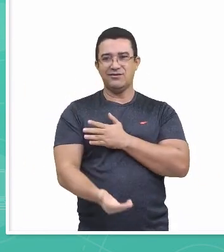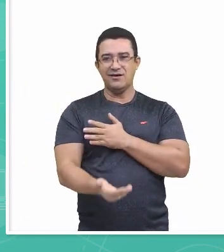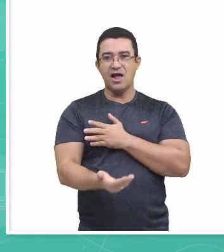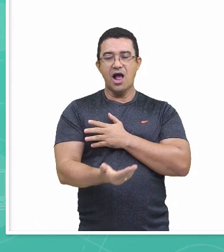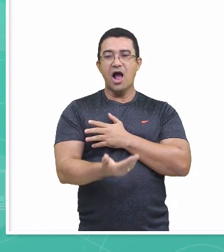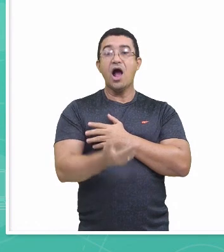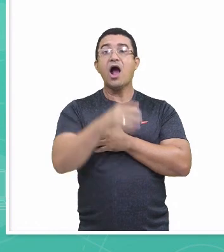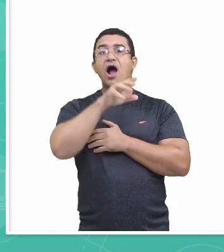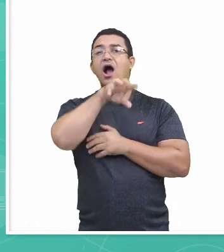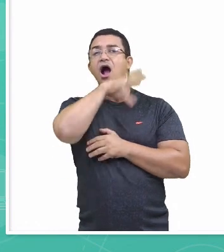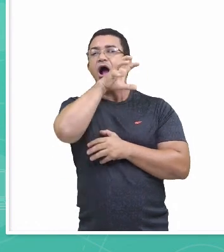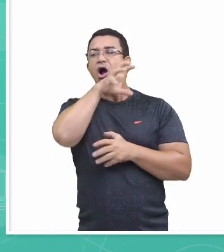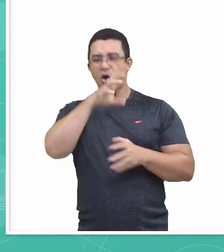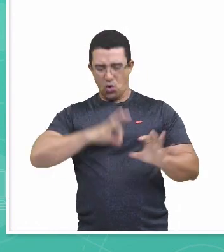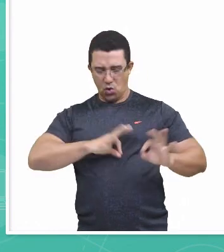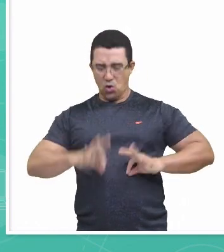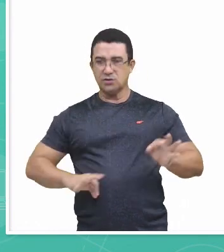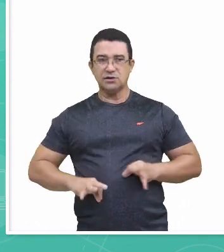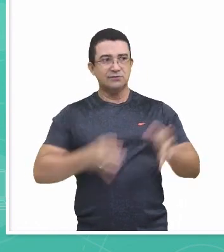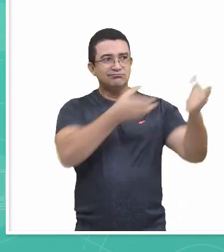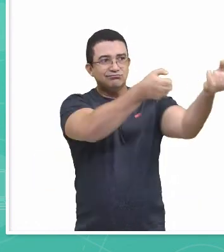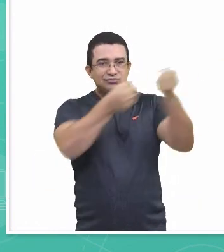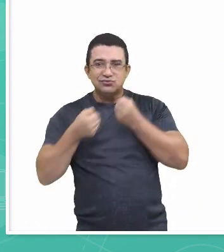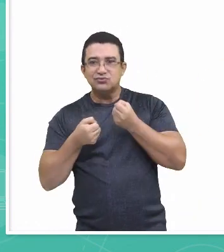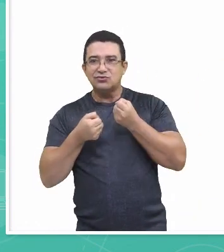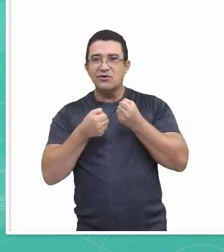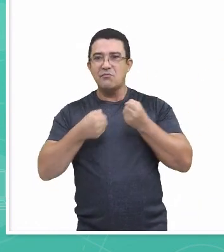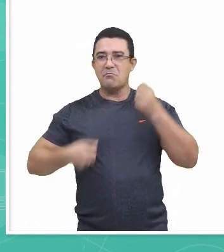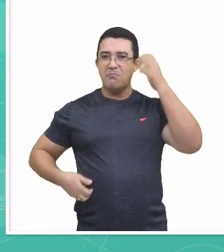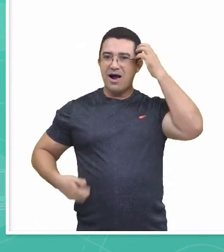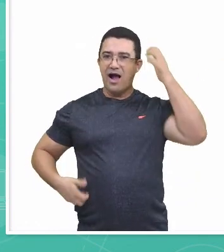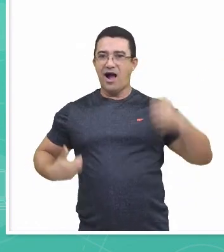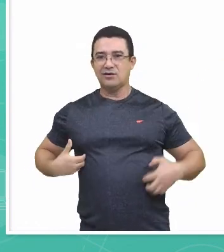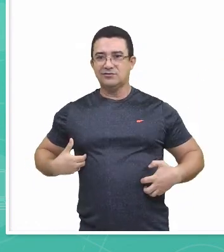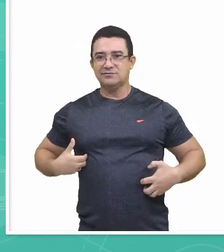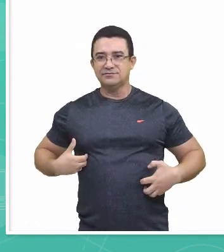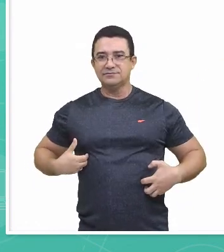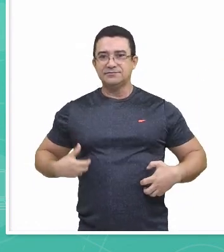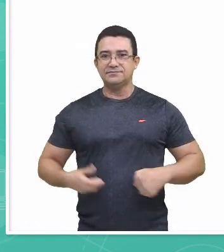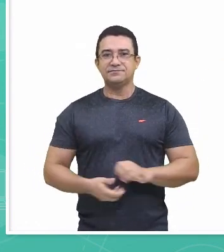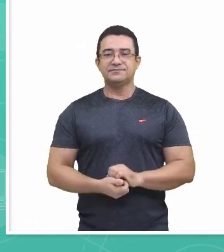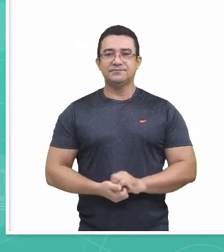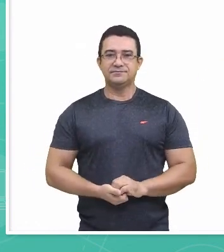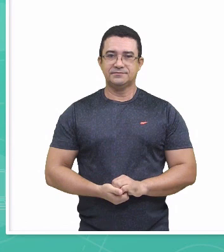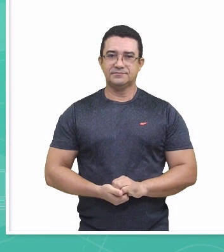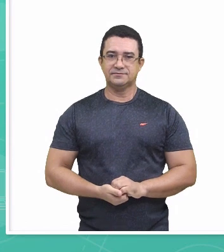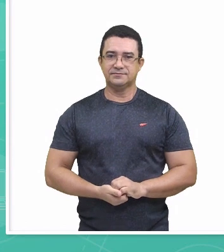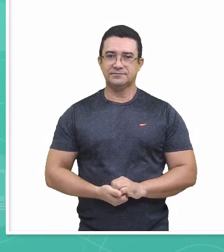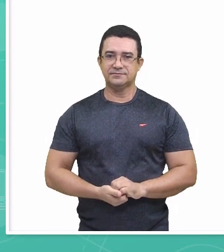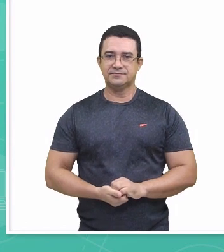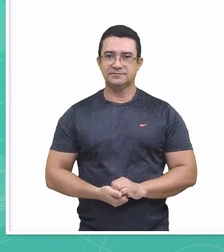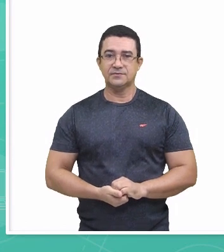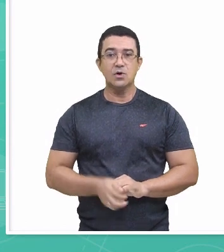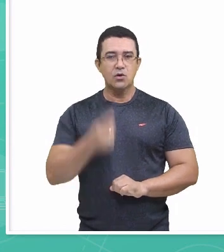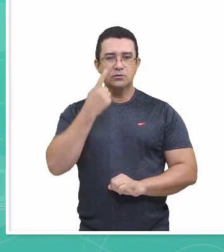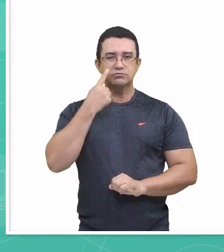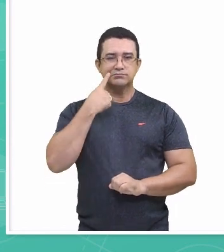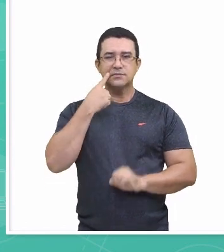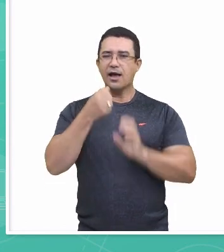segurou imediatamente. Muito bem. Olha aqui uma das características da nossa